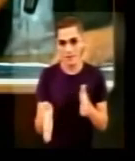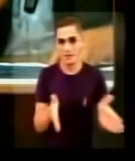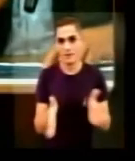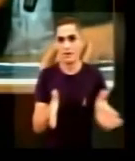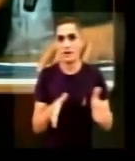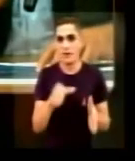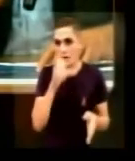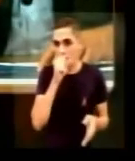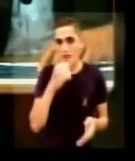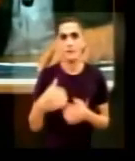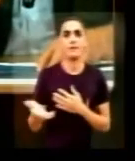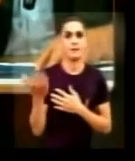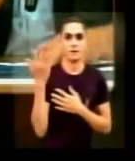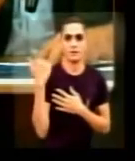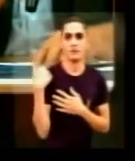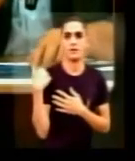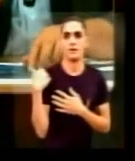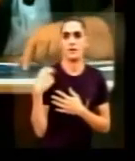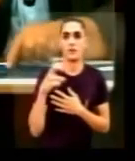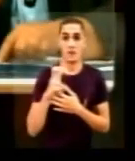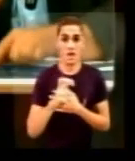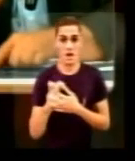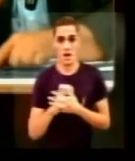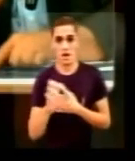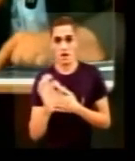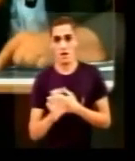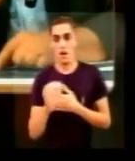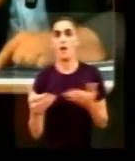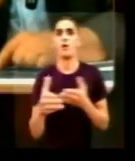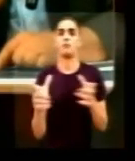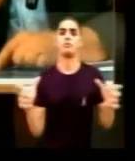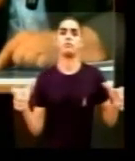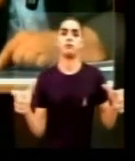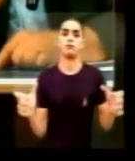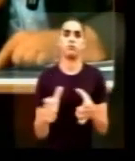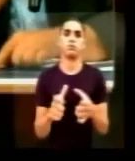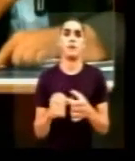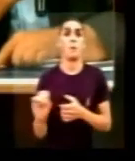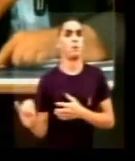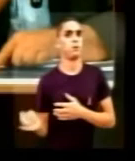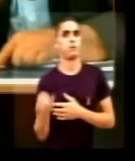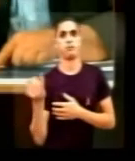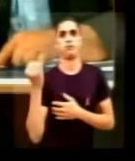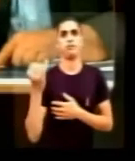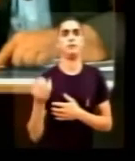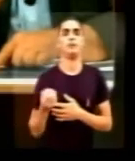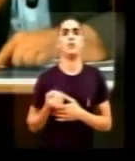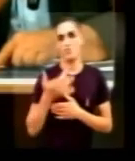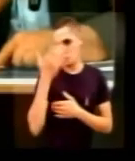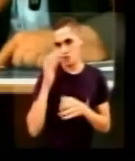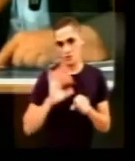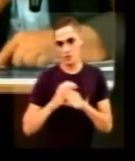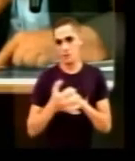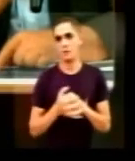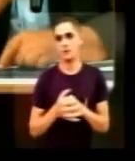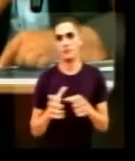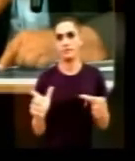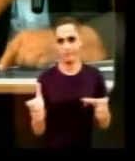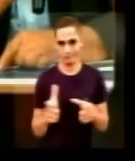75%, tivemos uma queda importantíssima, né, que foi a menor queda,